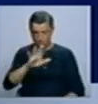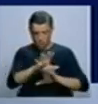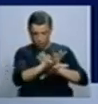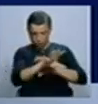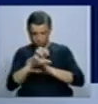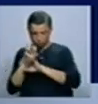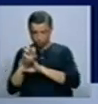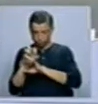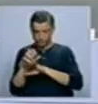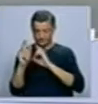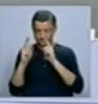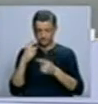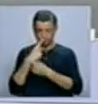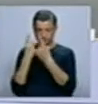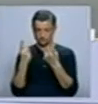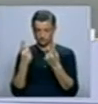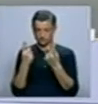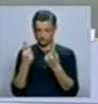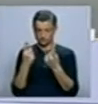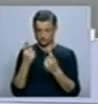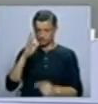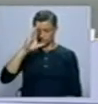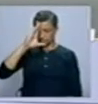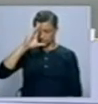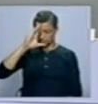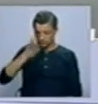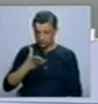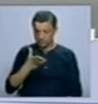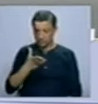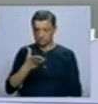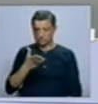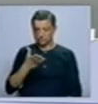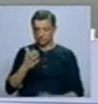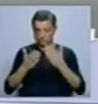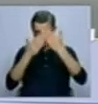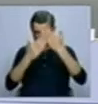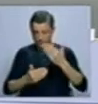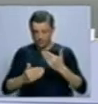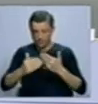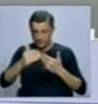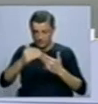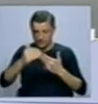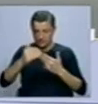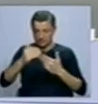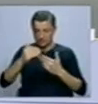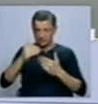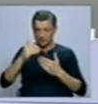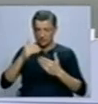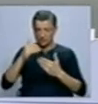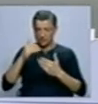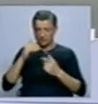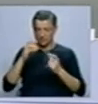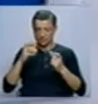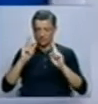uma sofisticação incrível. E agora sei que a partir desses dados foi inclusivamente detectada a